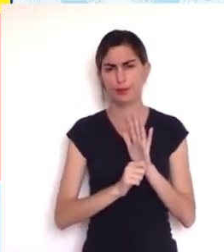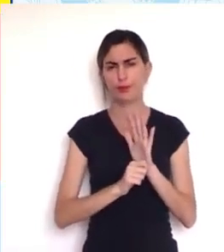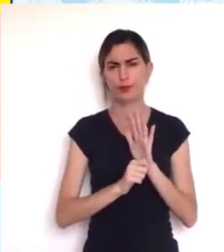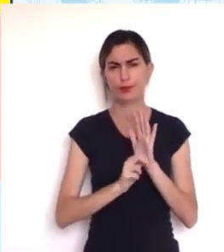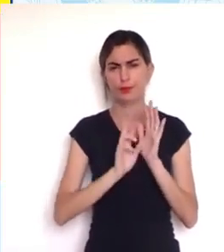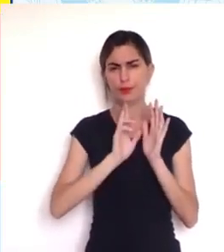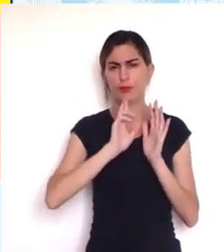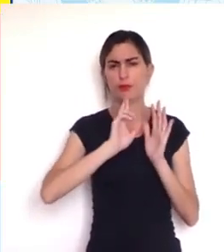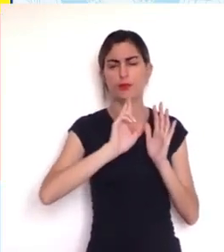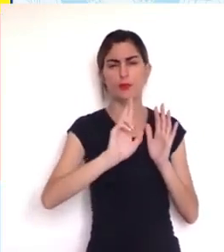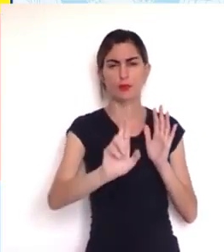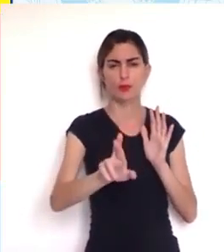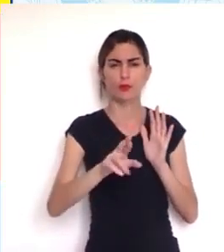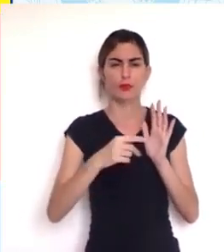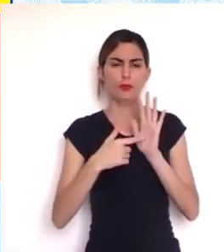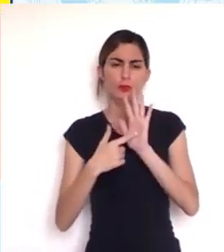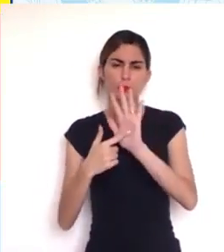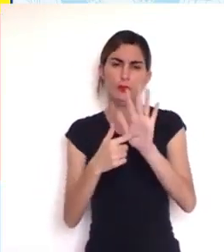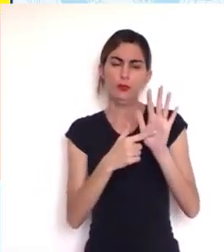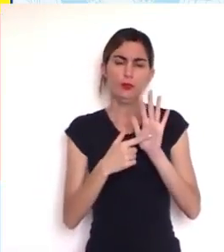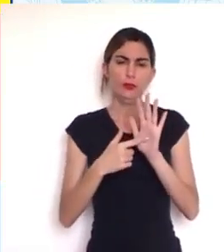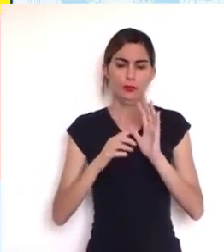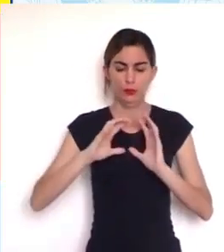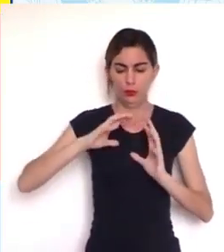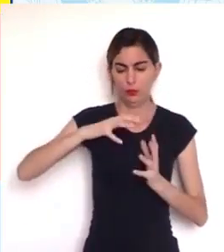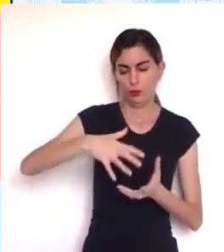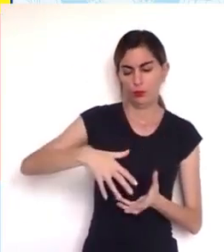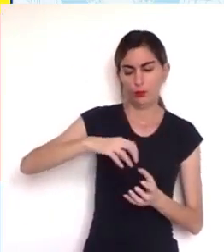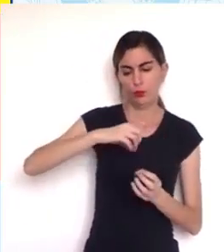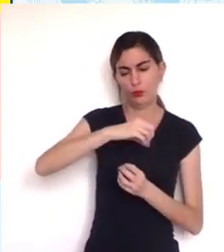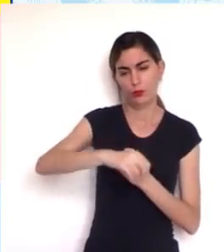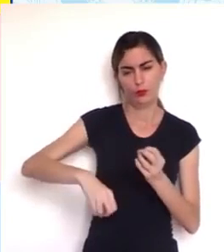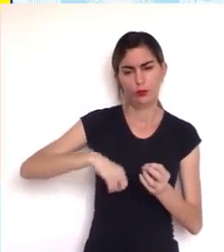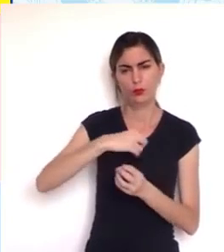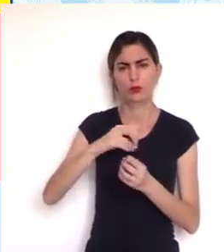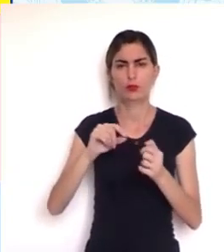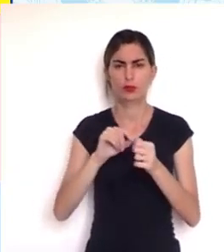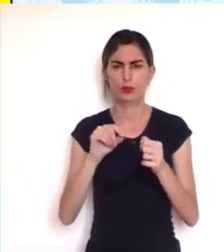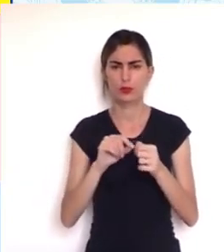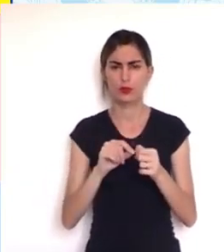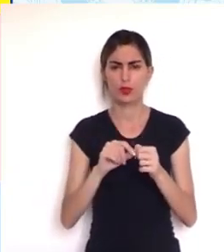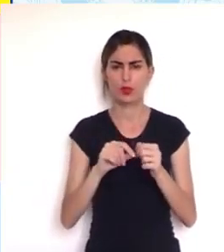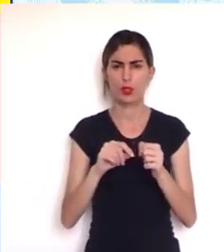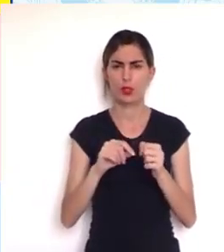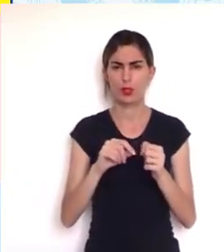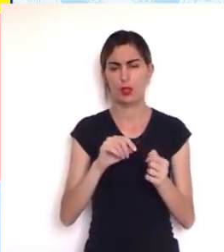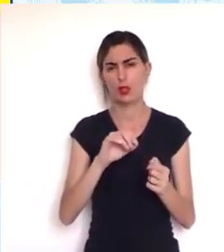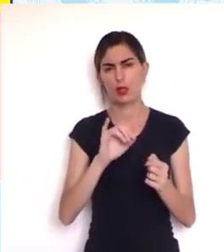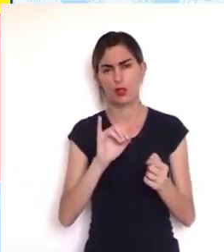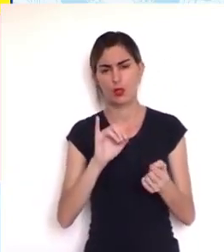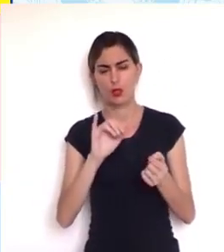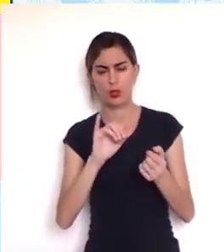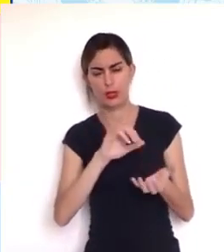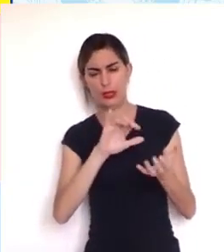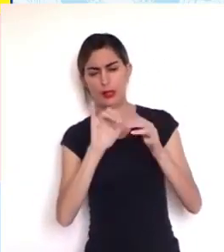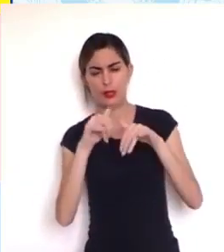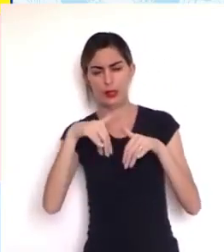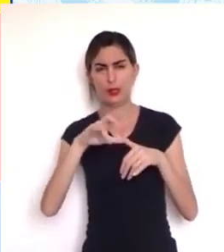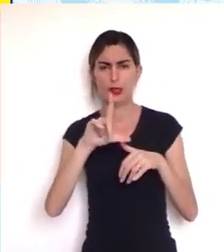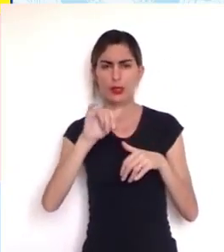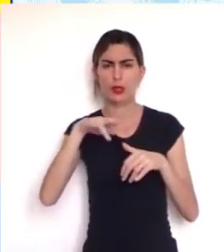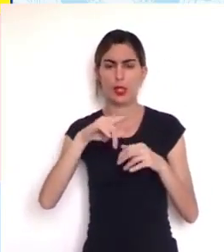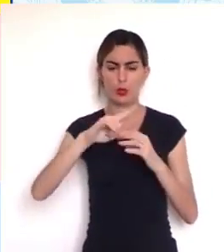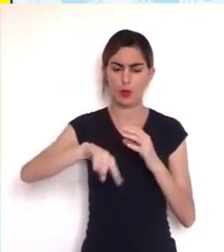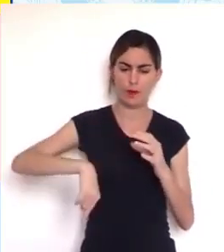a alternativa que indica o movimento da Terra que é realizado de forma inclinada e que